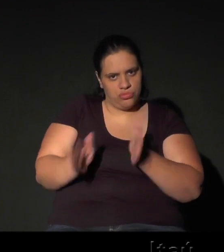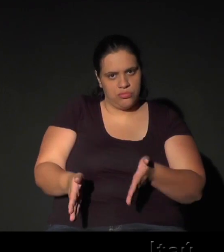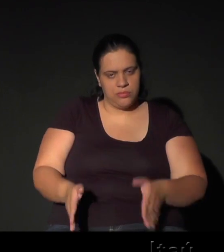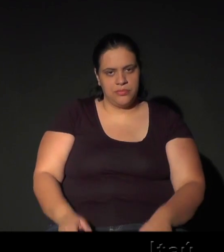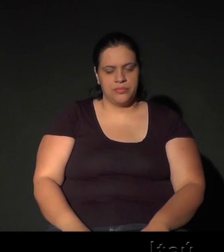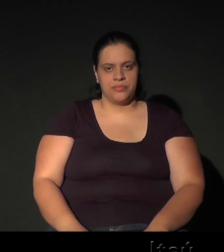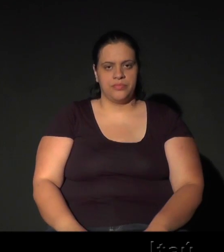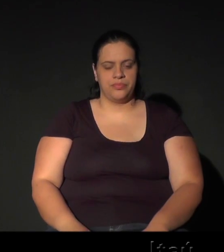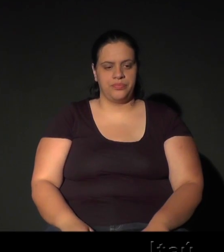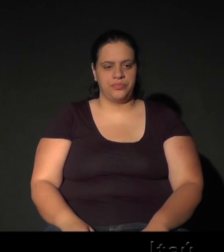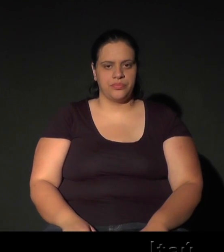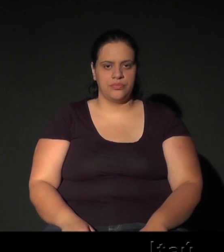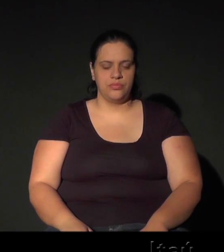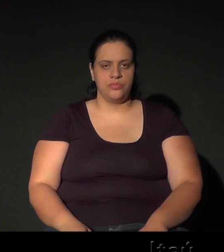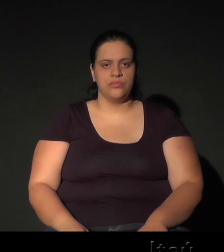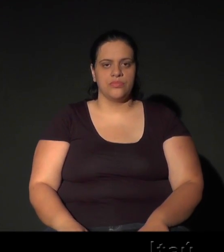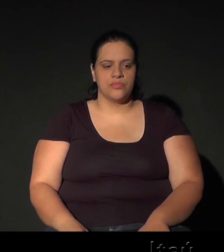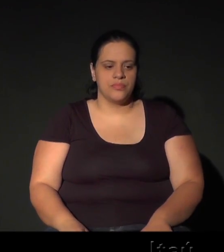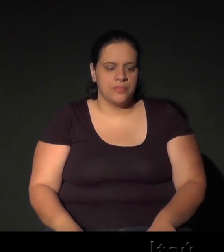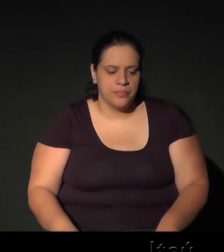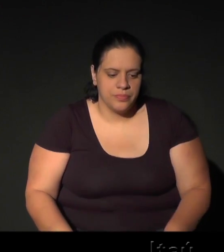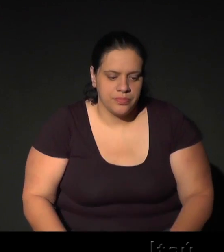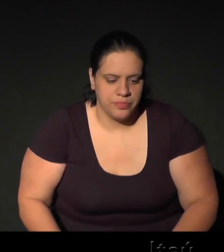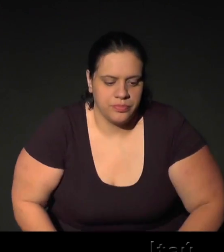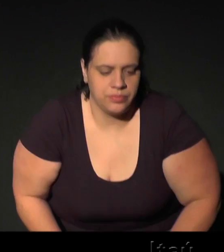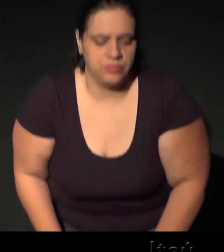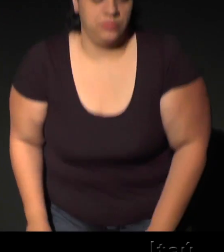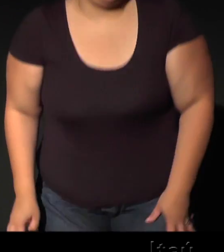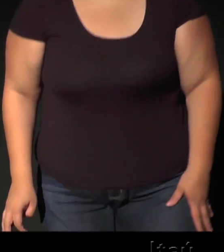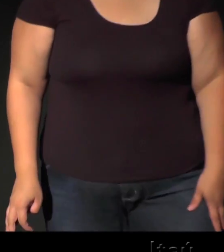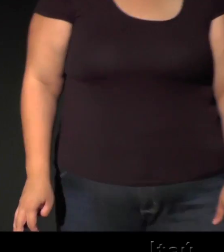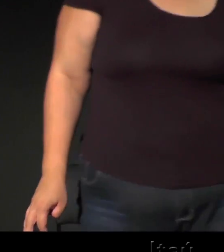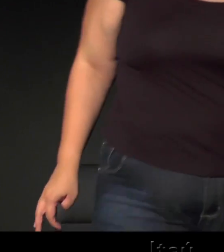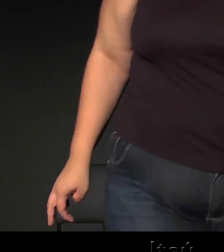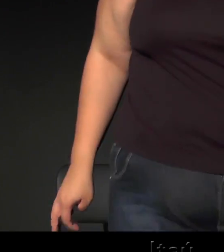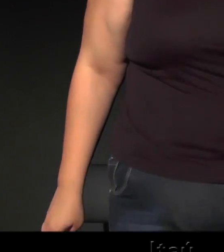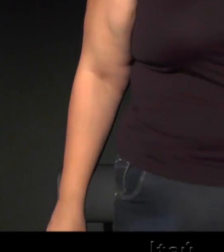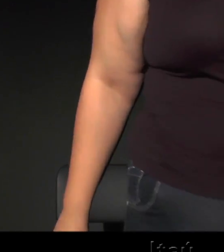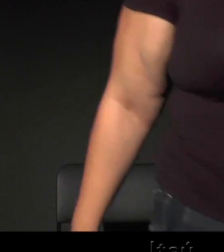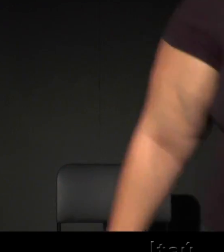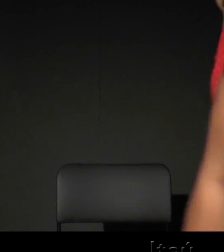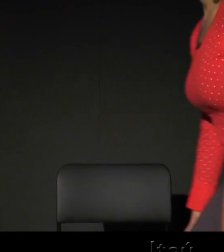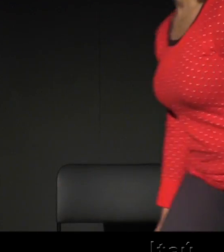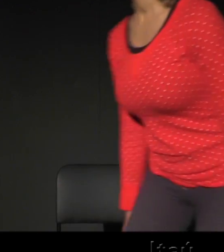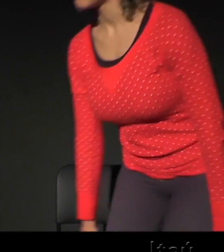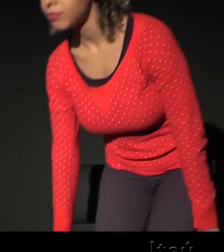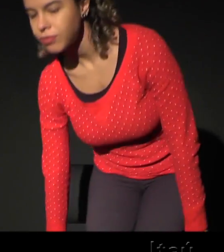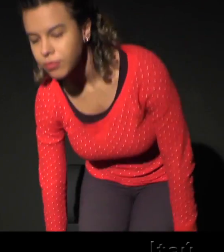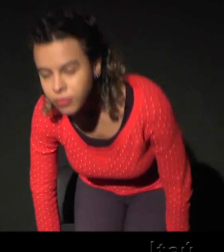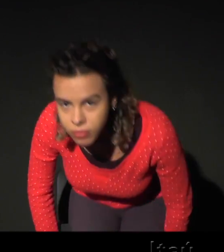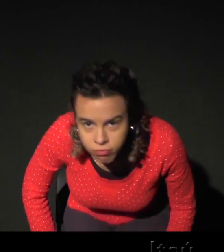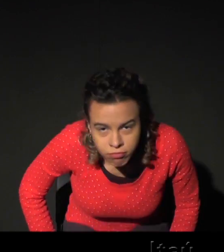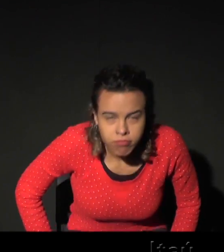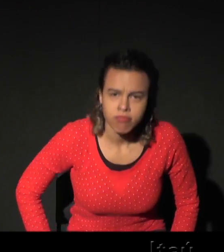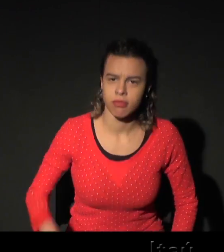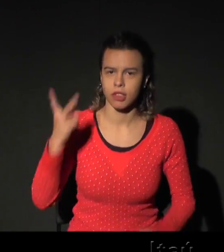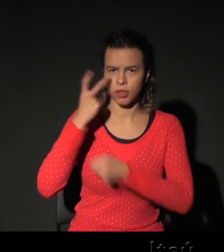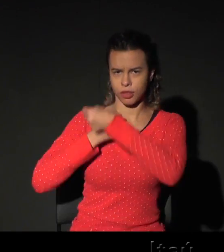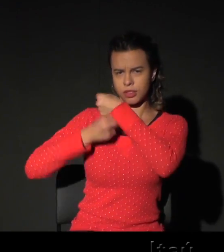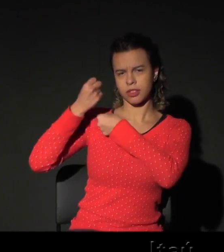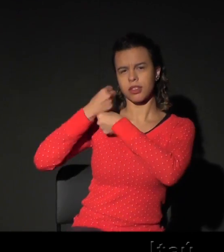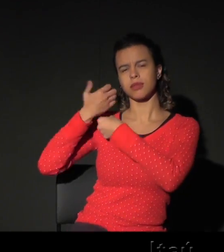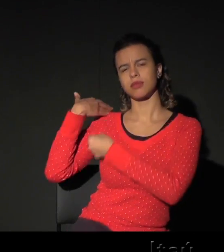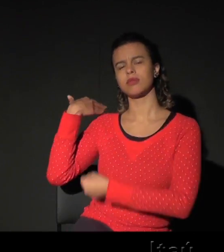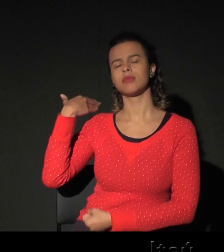escritora do anos atrás eu tive um sonho eu sonhei com